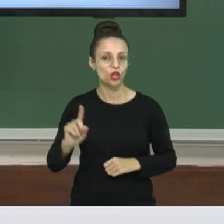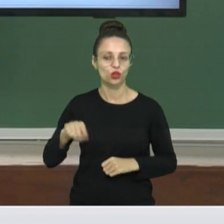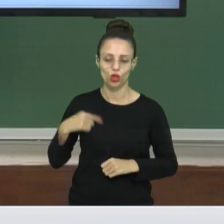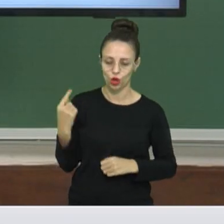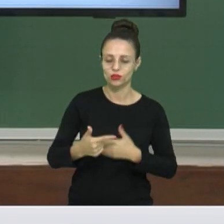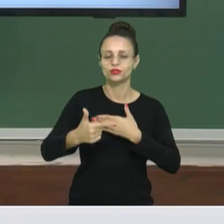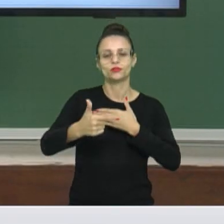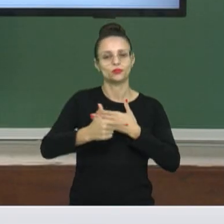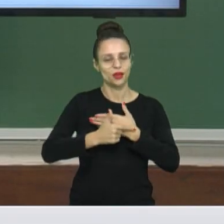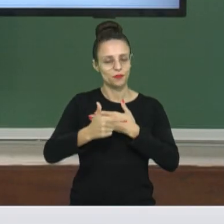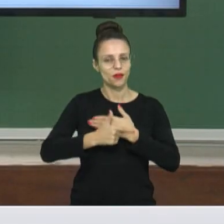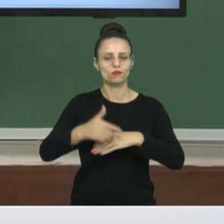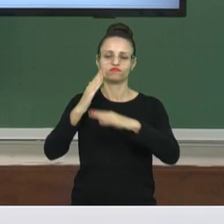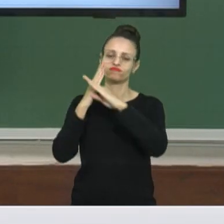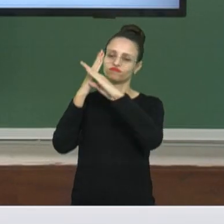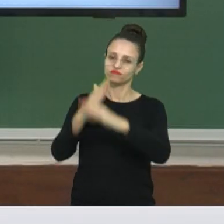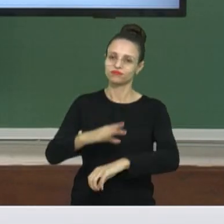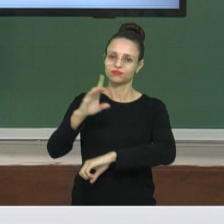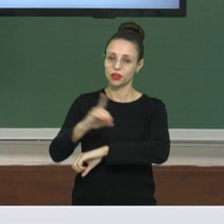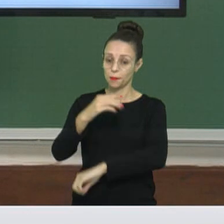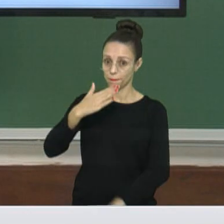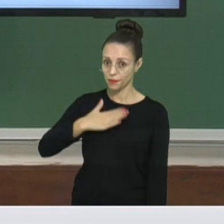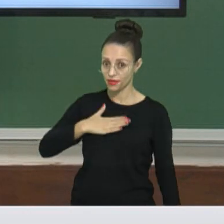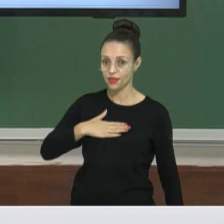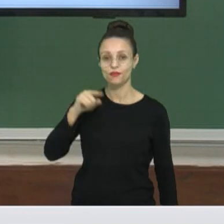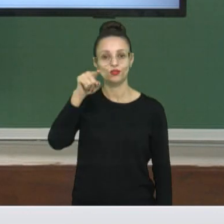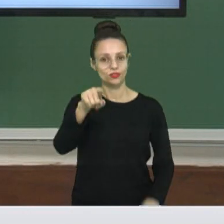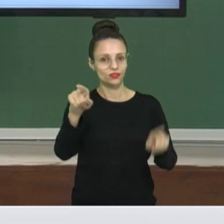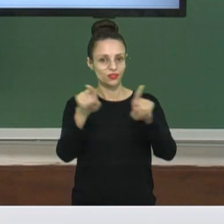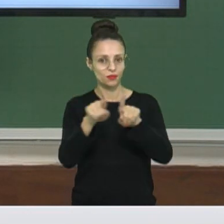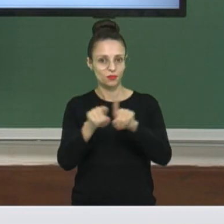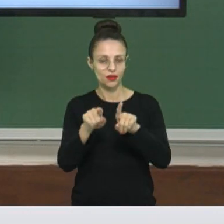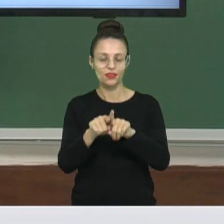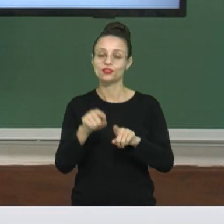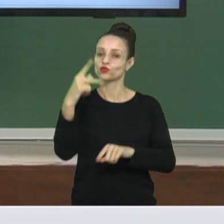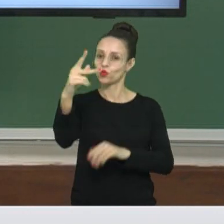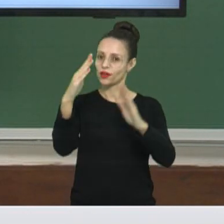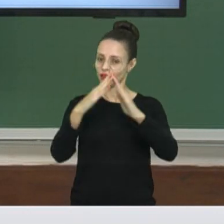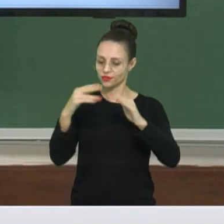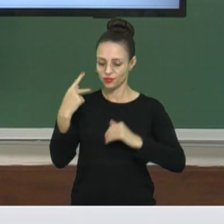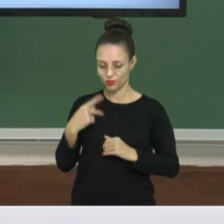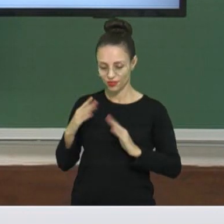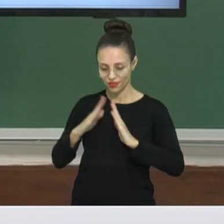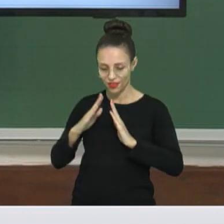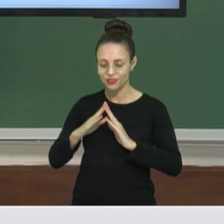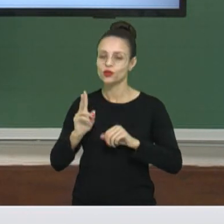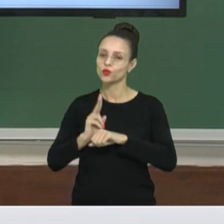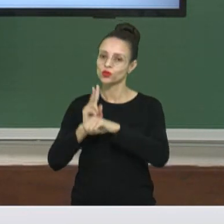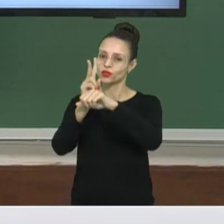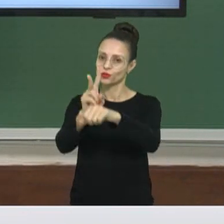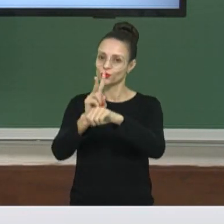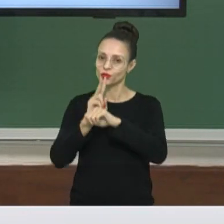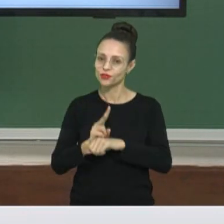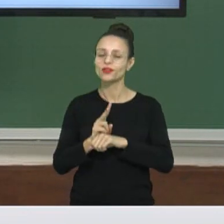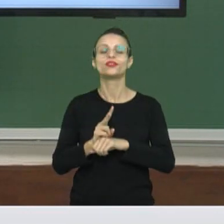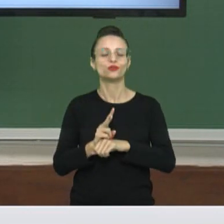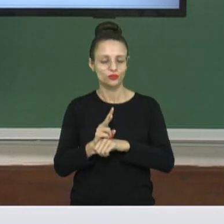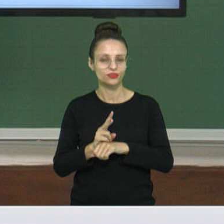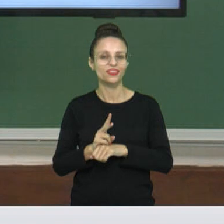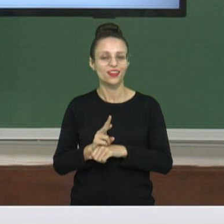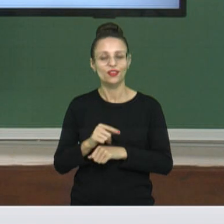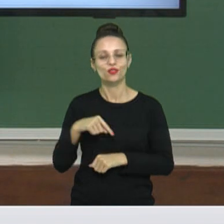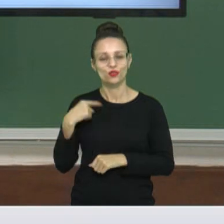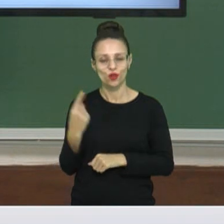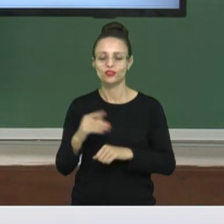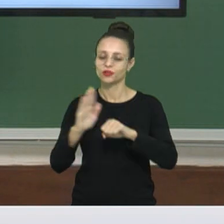tarefa nossa, é tarefa minha, é tarefa sua. Cada um na sua casa, cuidando da sua casa, do seu quintal, e aí